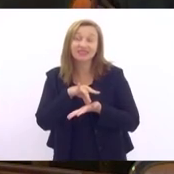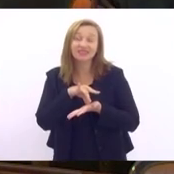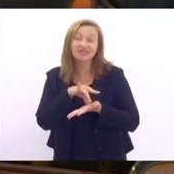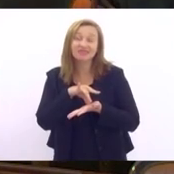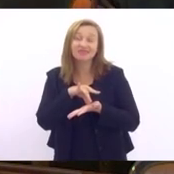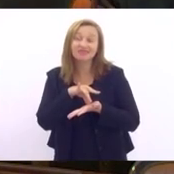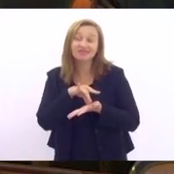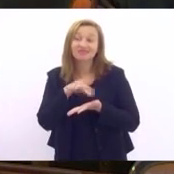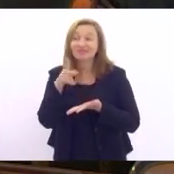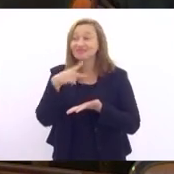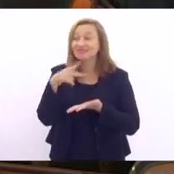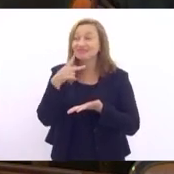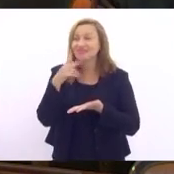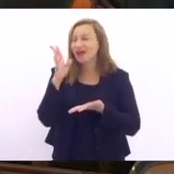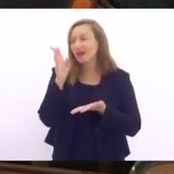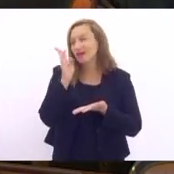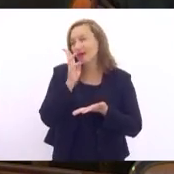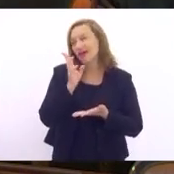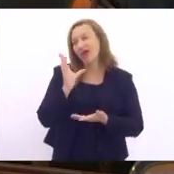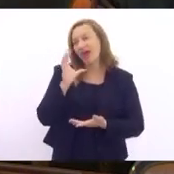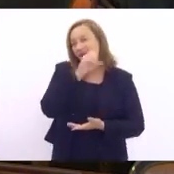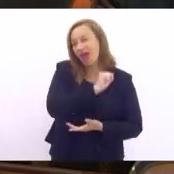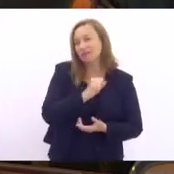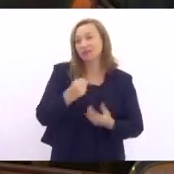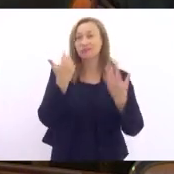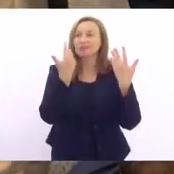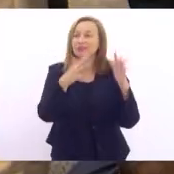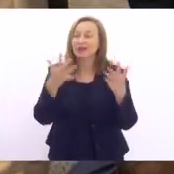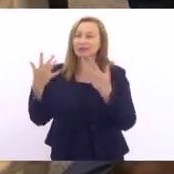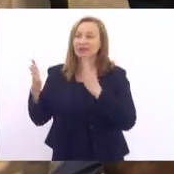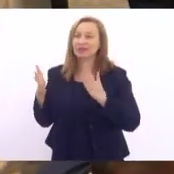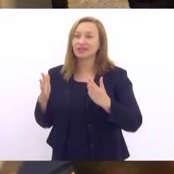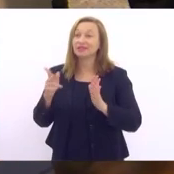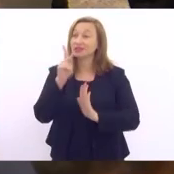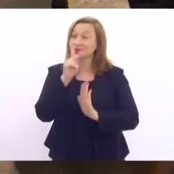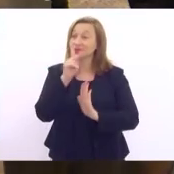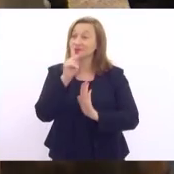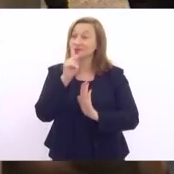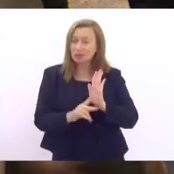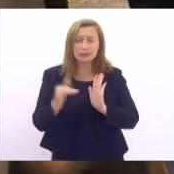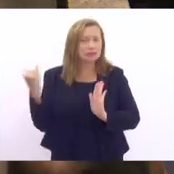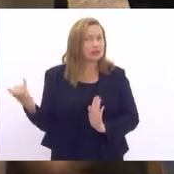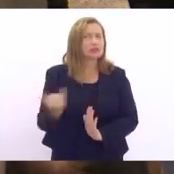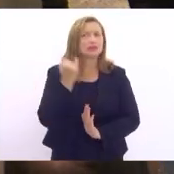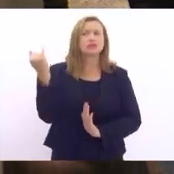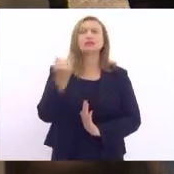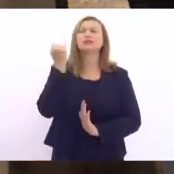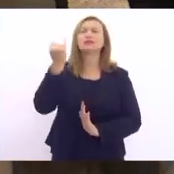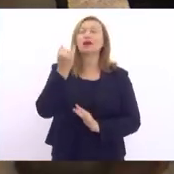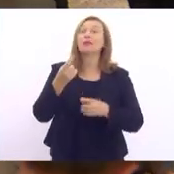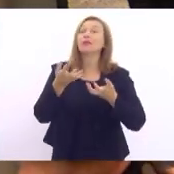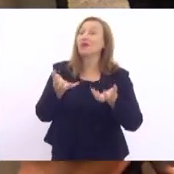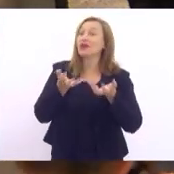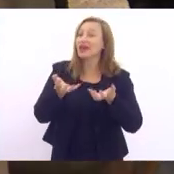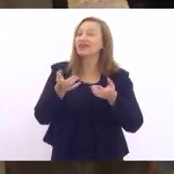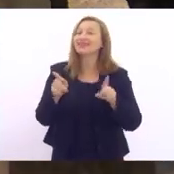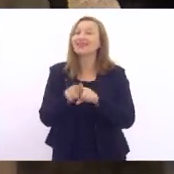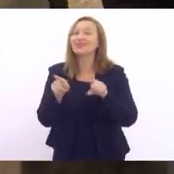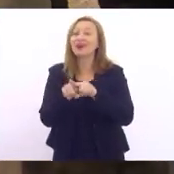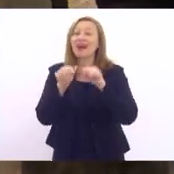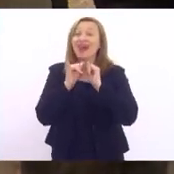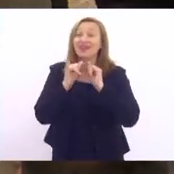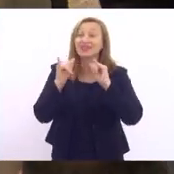breve. Primeiro, saudar esse projeto de suma importância, mas eu quero mesmo anunciar que a